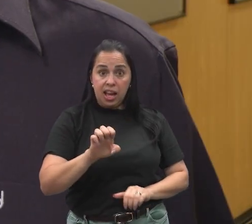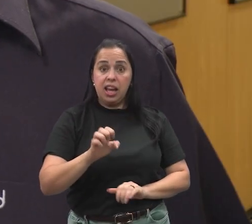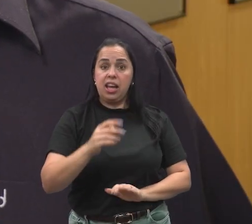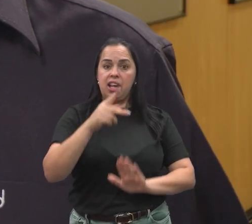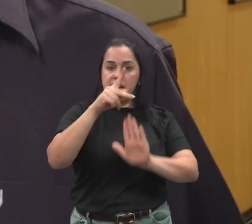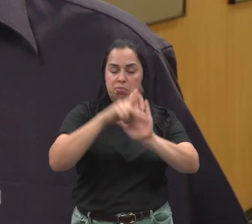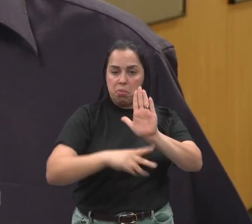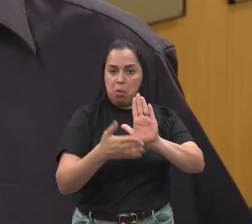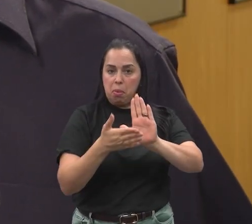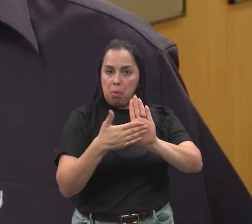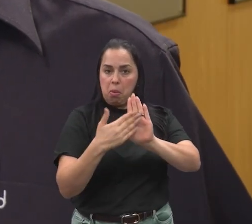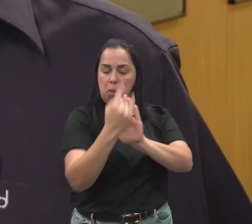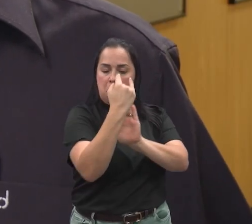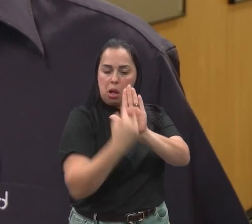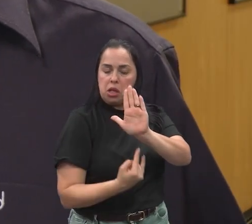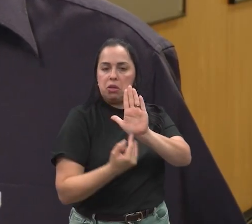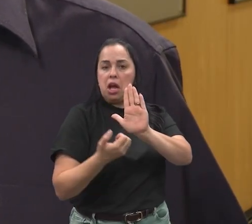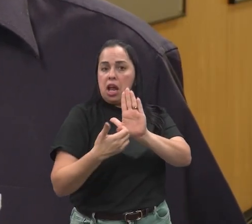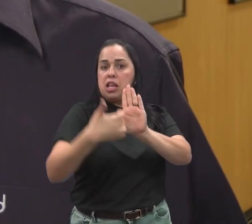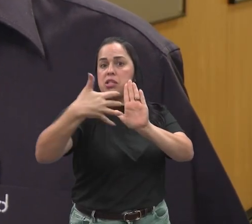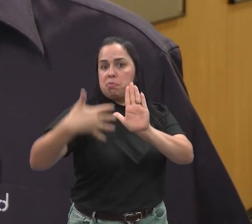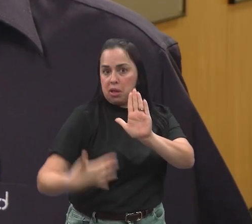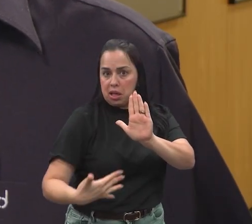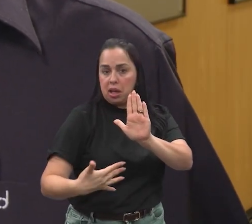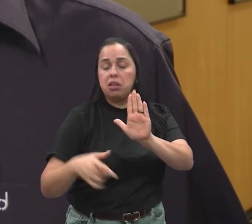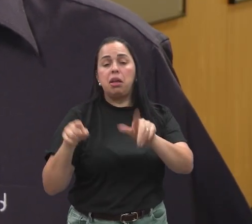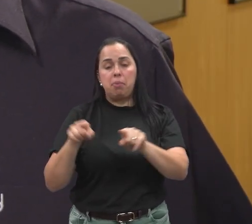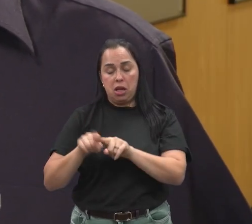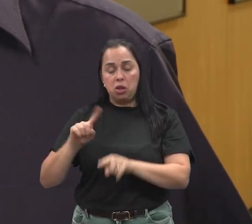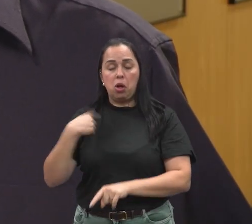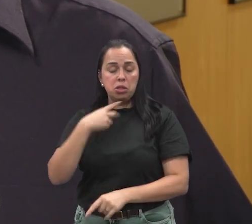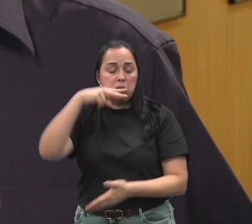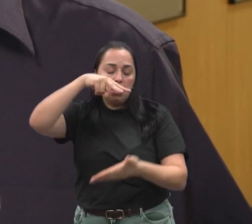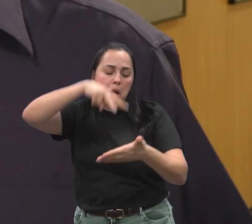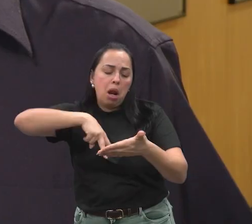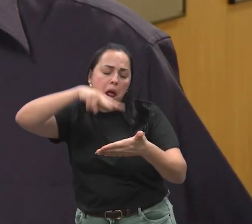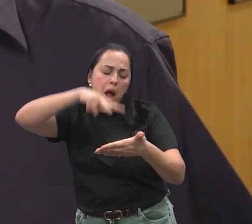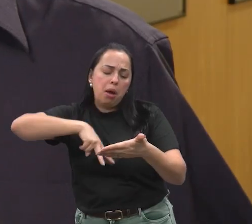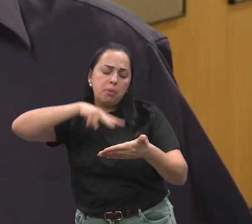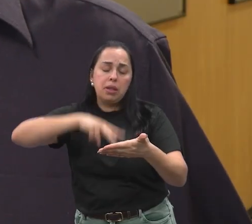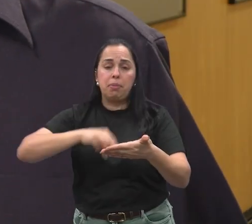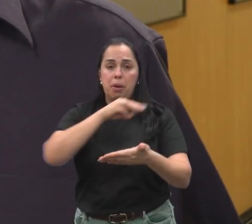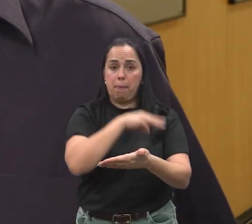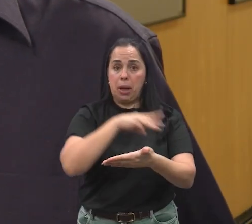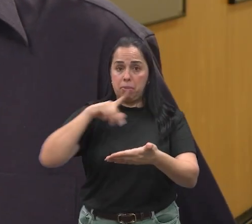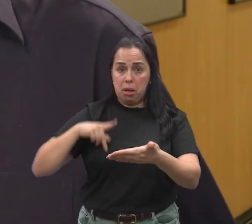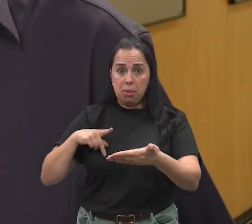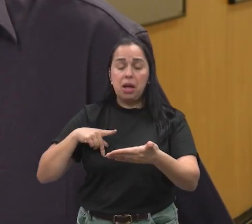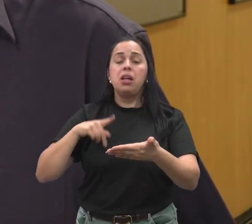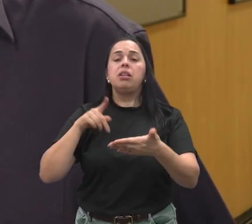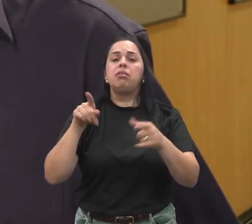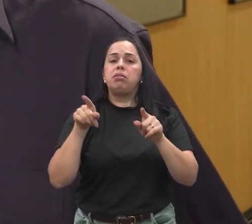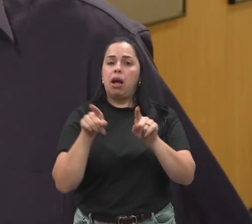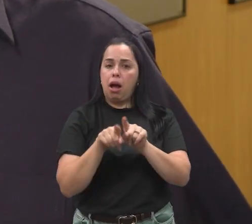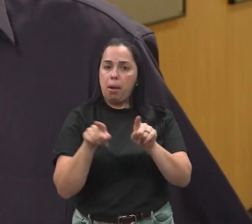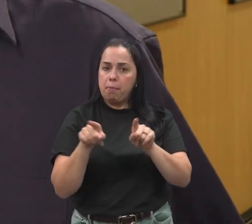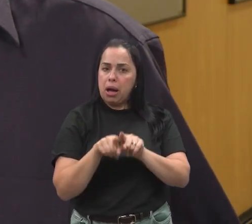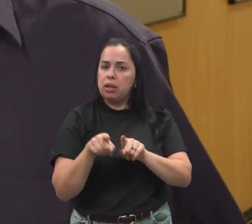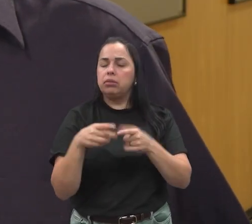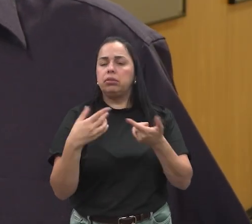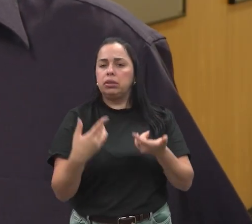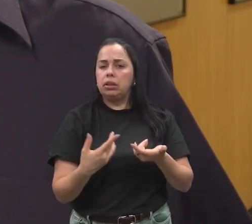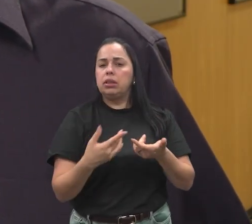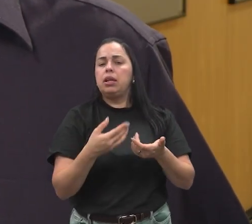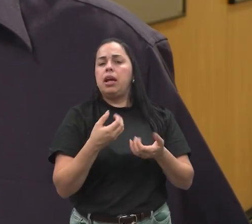ele aprova algumas contas, ele faz algumas ressalvas, as ressalvas foram lidas também. O próprio Ministério Público de Contas